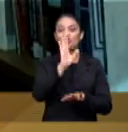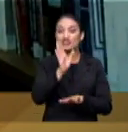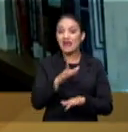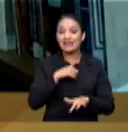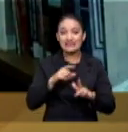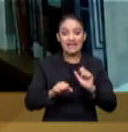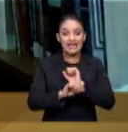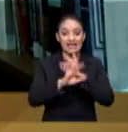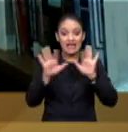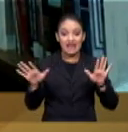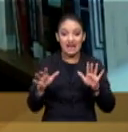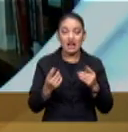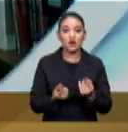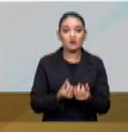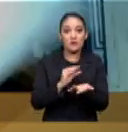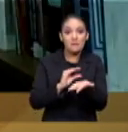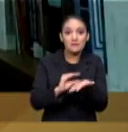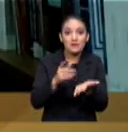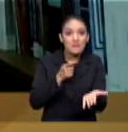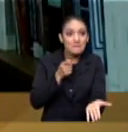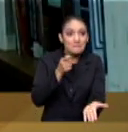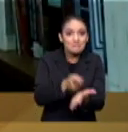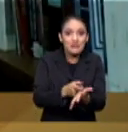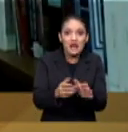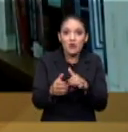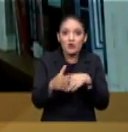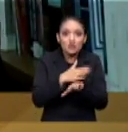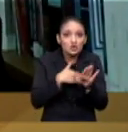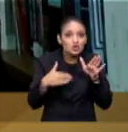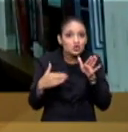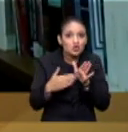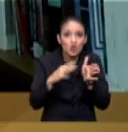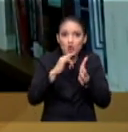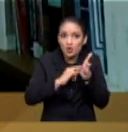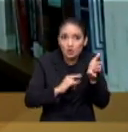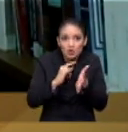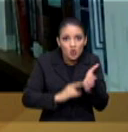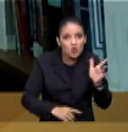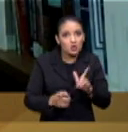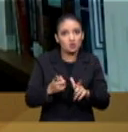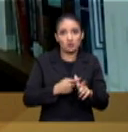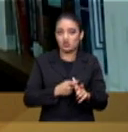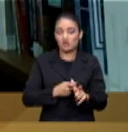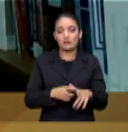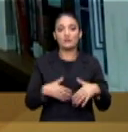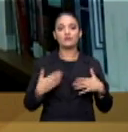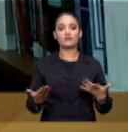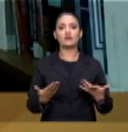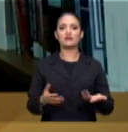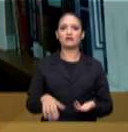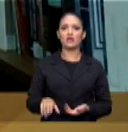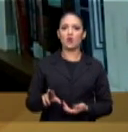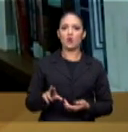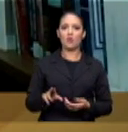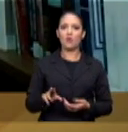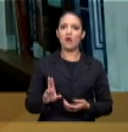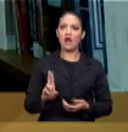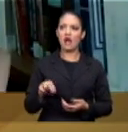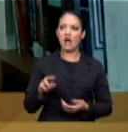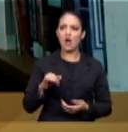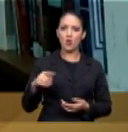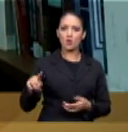inequívoca. Rendimentos pagos a qualquer título. Então, a coragem da Receita Federal em tentar restringir os